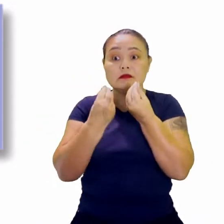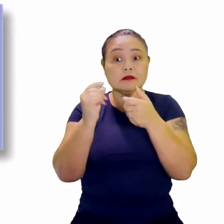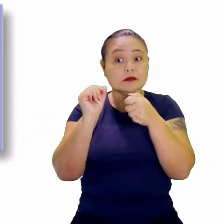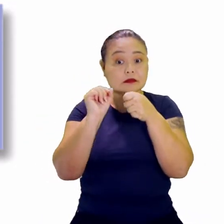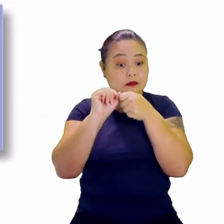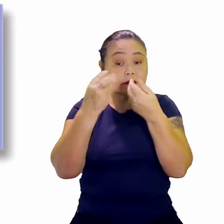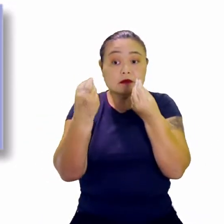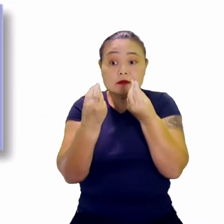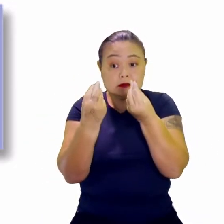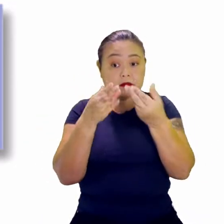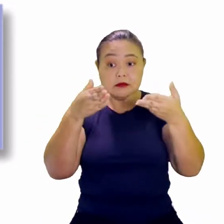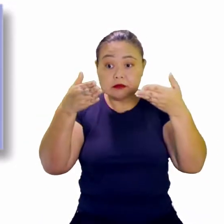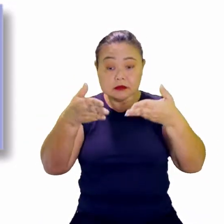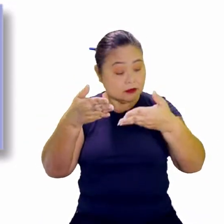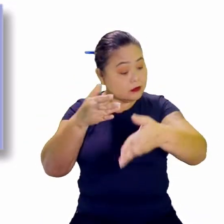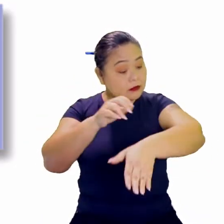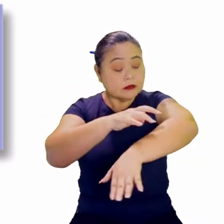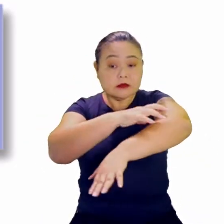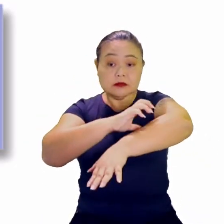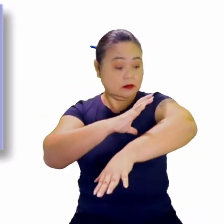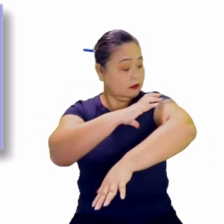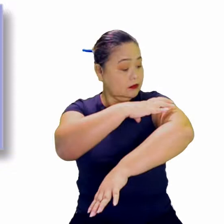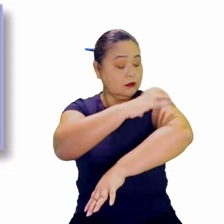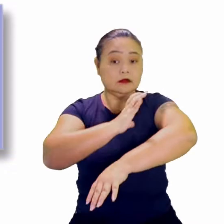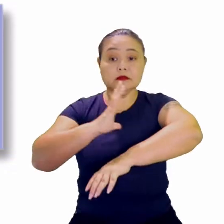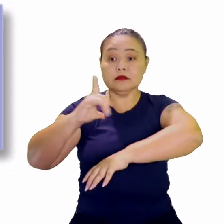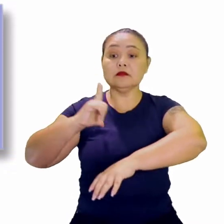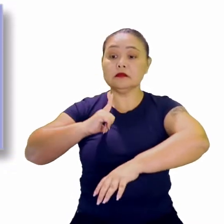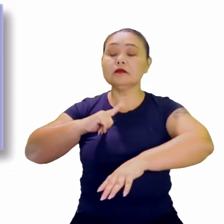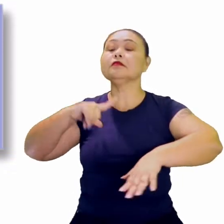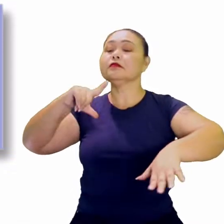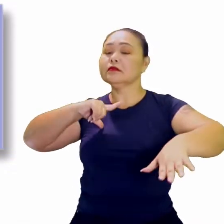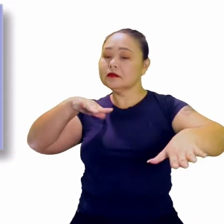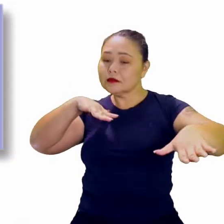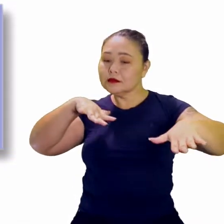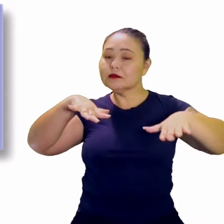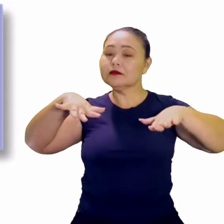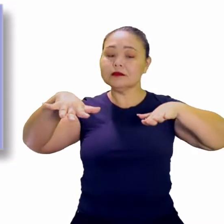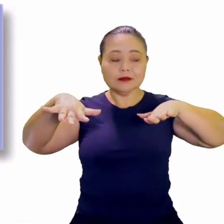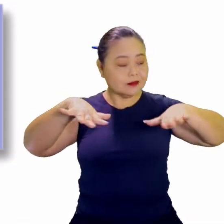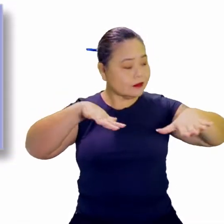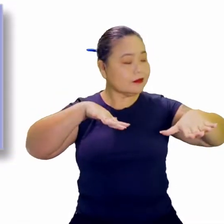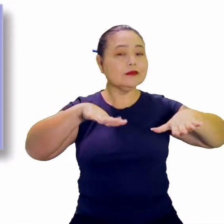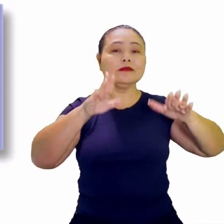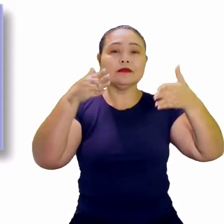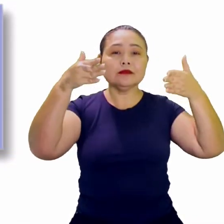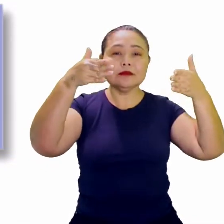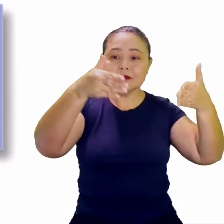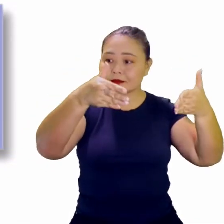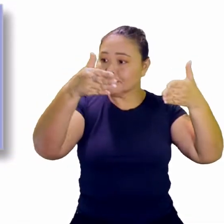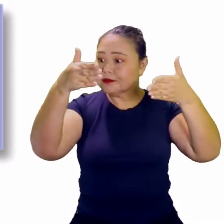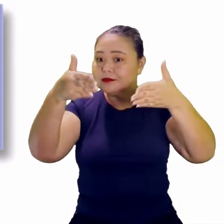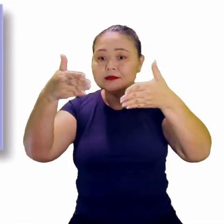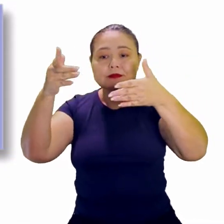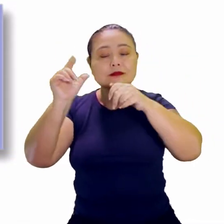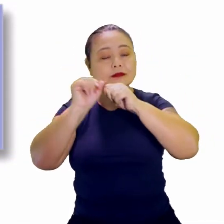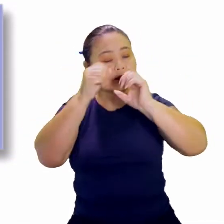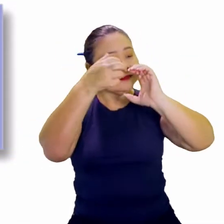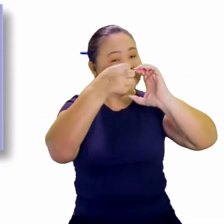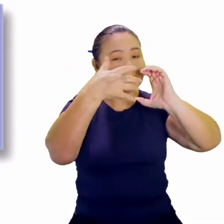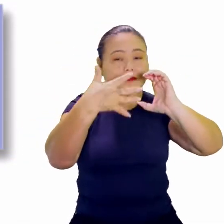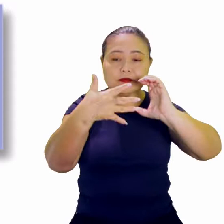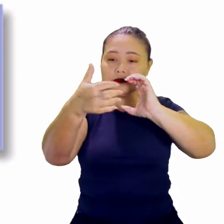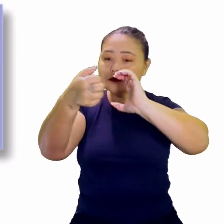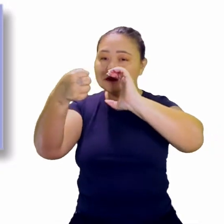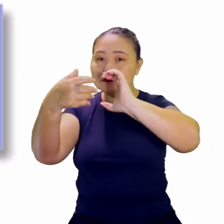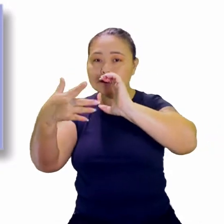muscular. E aí a ação muscular, nós temos alguns movimentos específicos que vão caracterizar esses tipos de